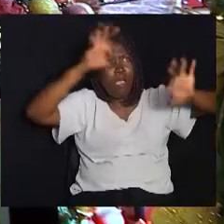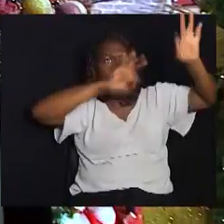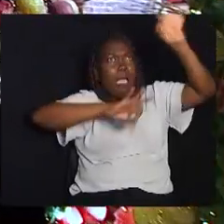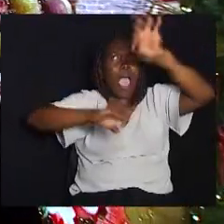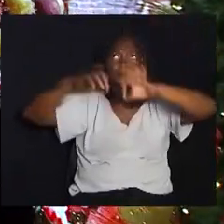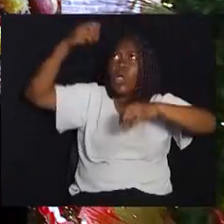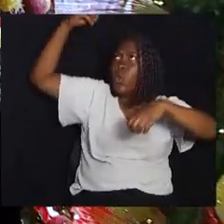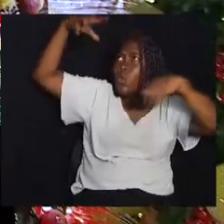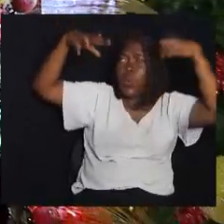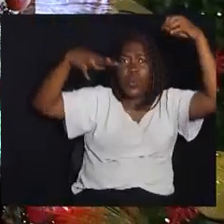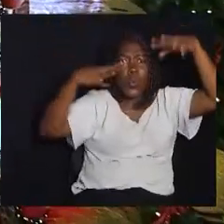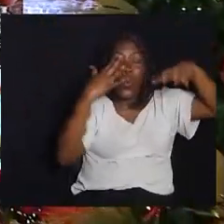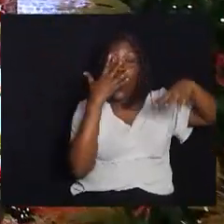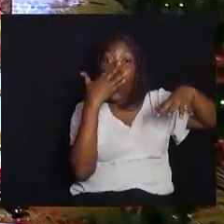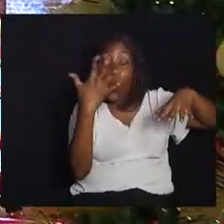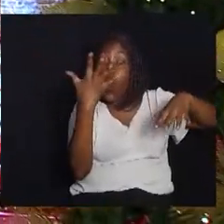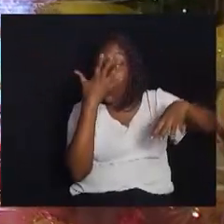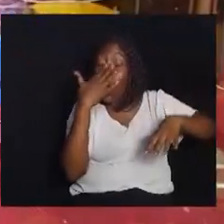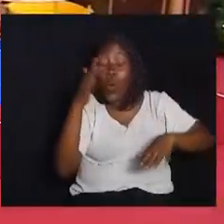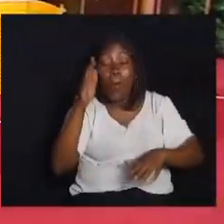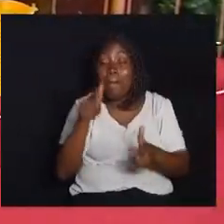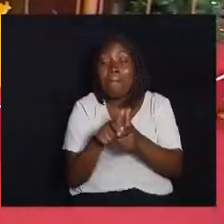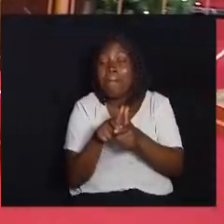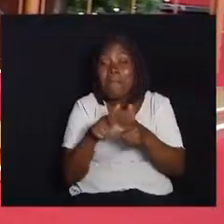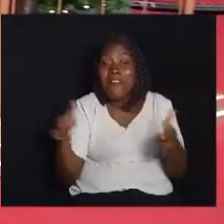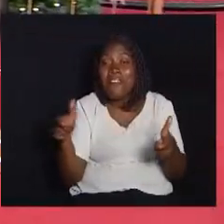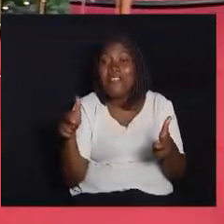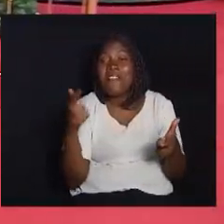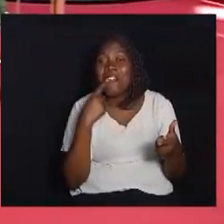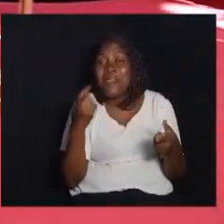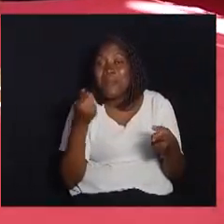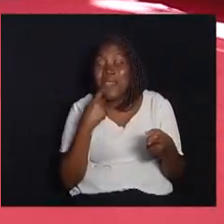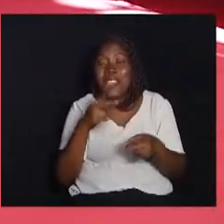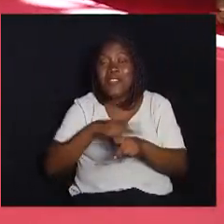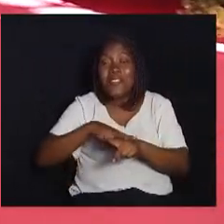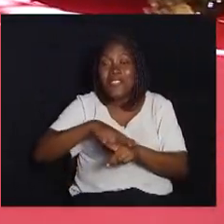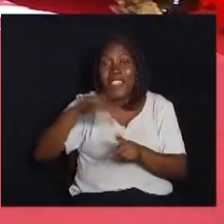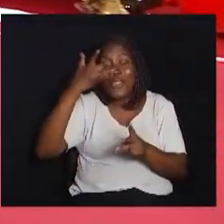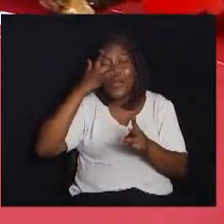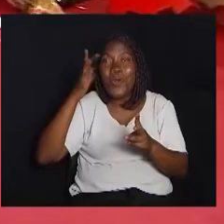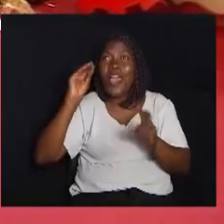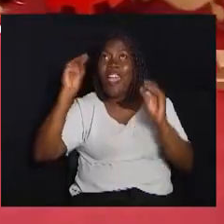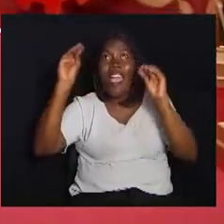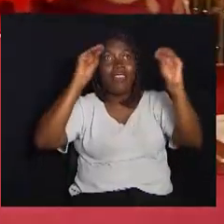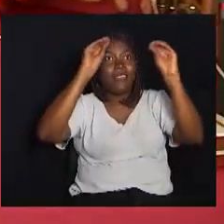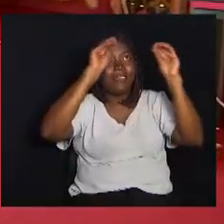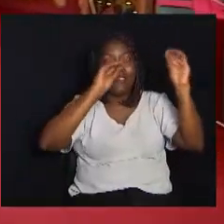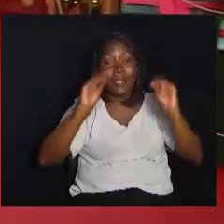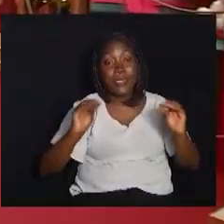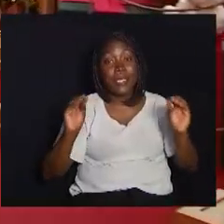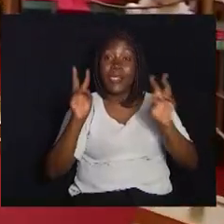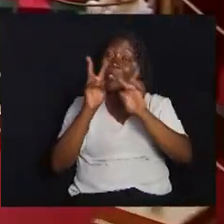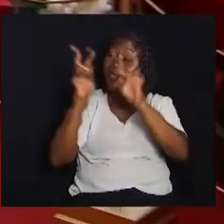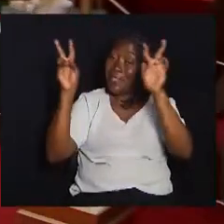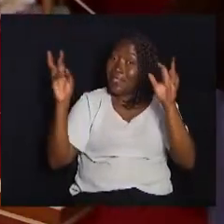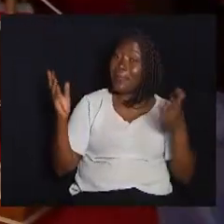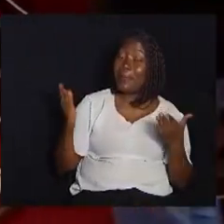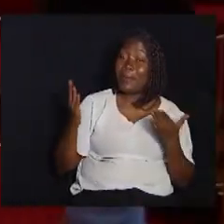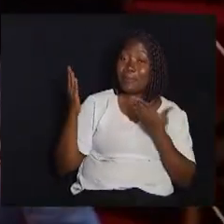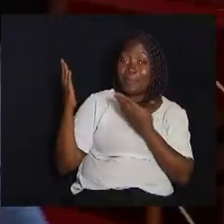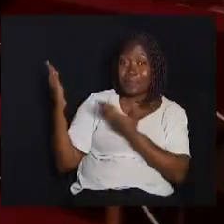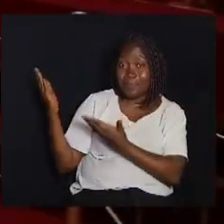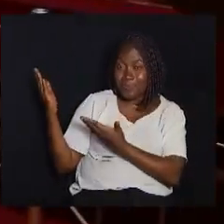luzes e cores predominantemente vermelhas, verdes e douradas compõem o cenário. Esse é o tema desse ano, né? A gente acha que é um tema